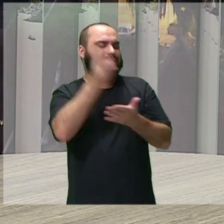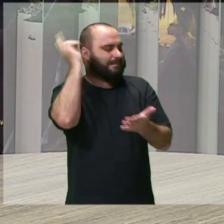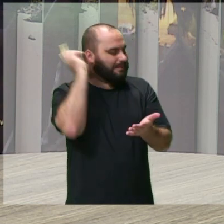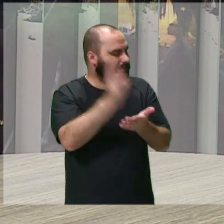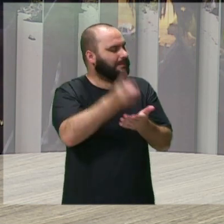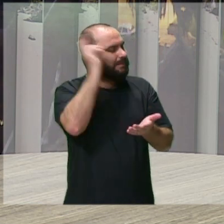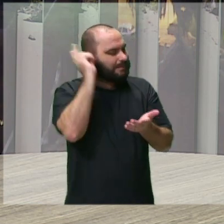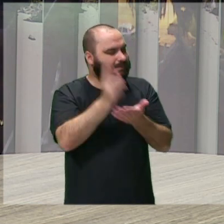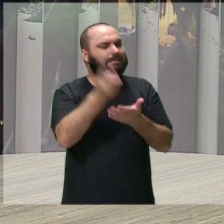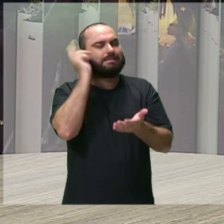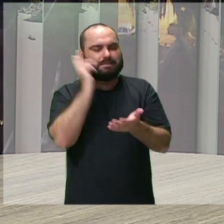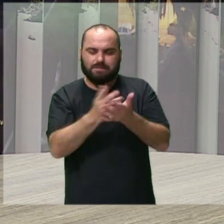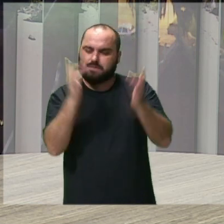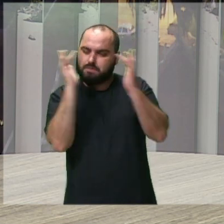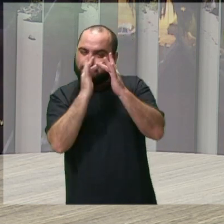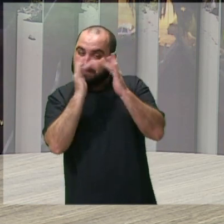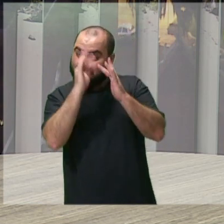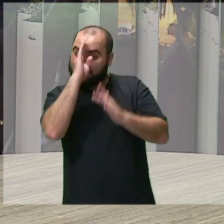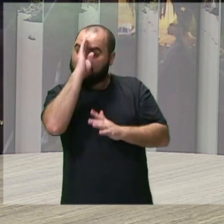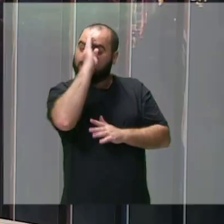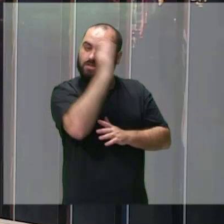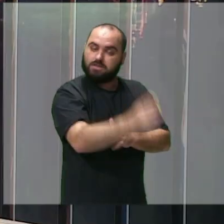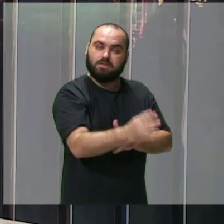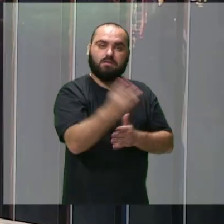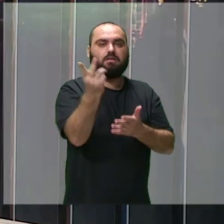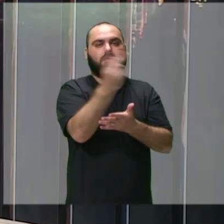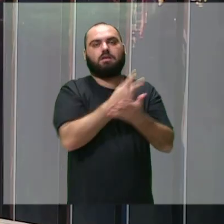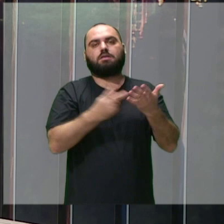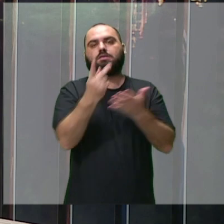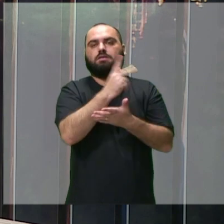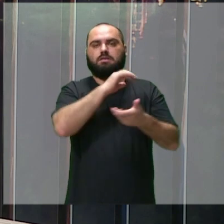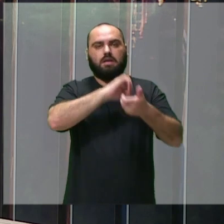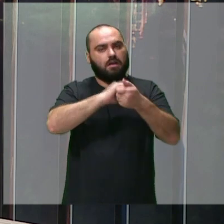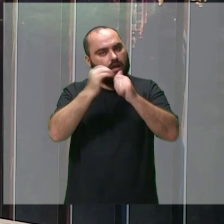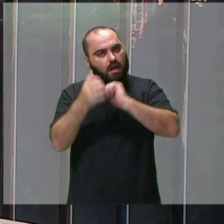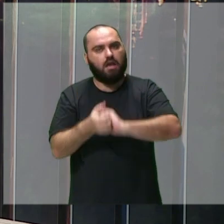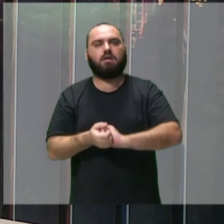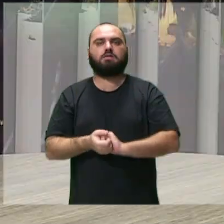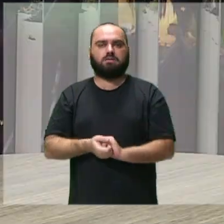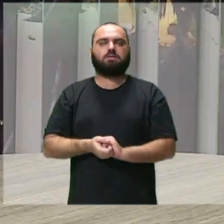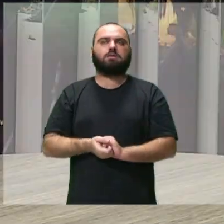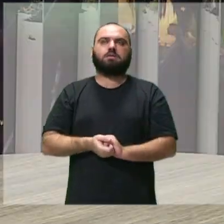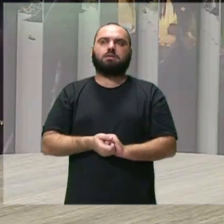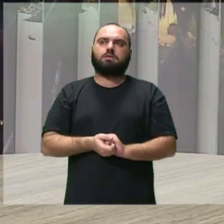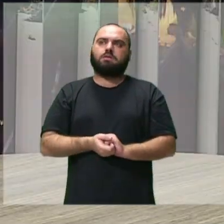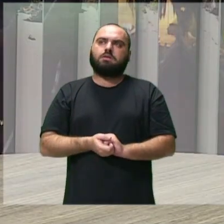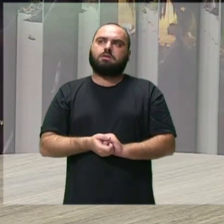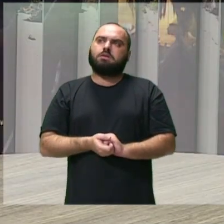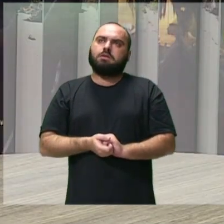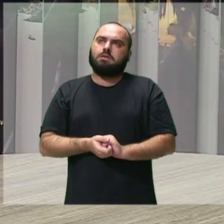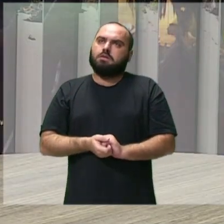sempre tive envolto com desenho e com arte, ainda que eu possa ter desenvolvido qualquer uma outra atividade paralela,